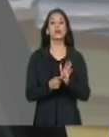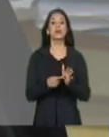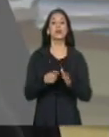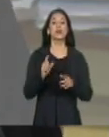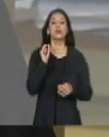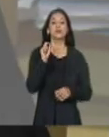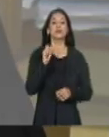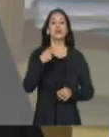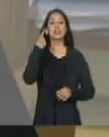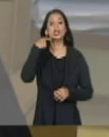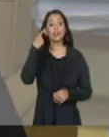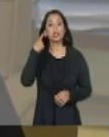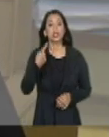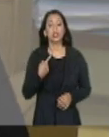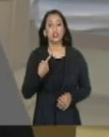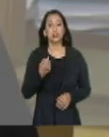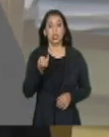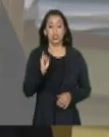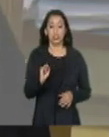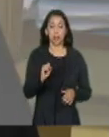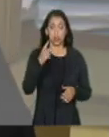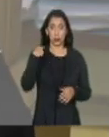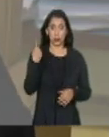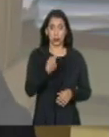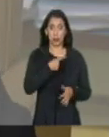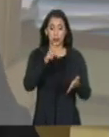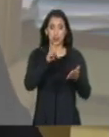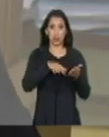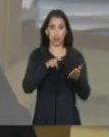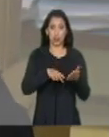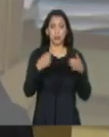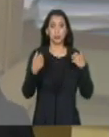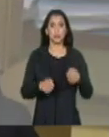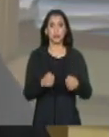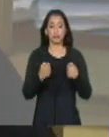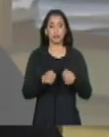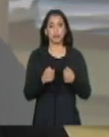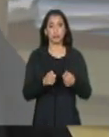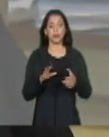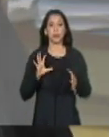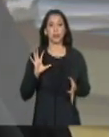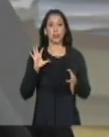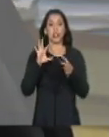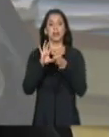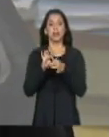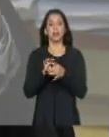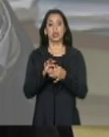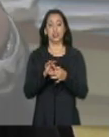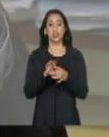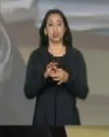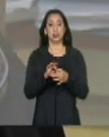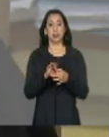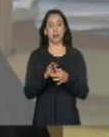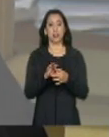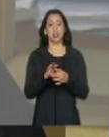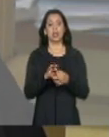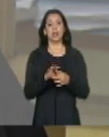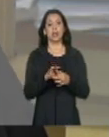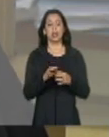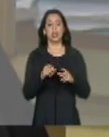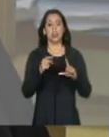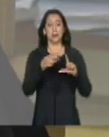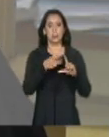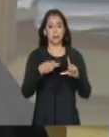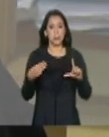E se nós lermos, inclusive, a doutrina, nós precisamos de contar com a aliança da mídia. E aí nós sabemos hoje tudo o que